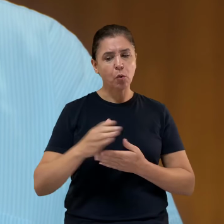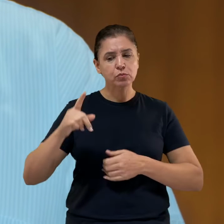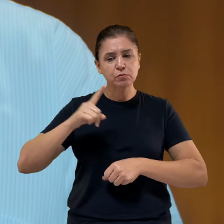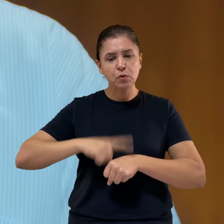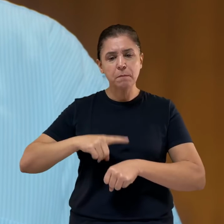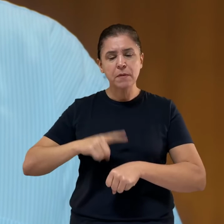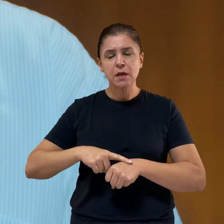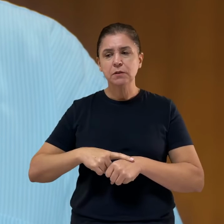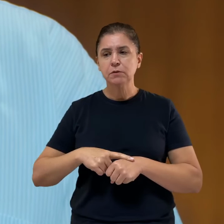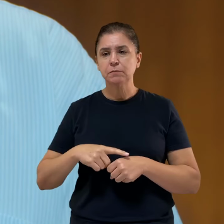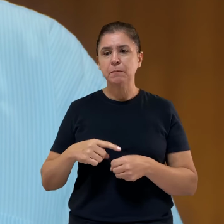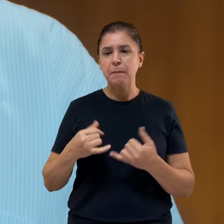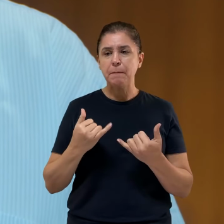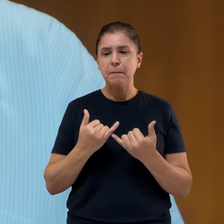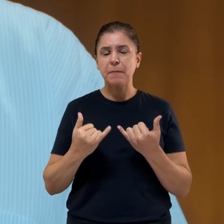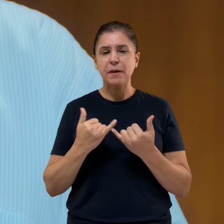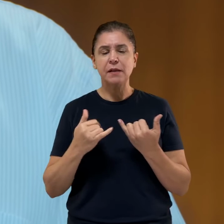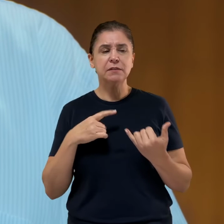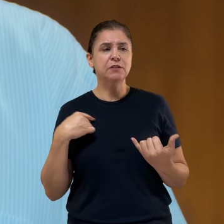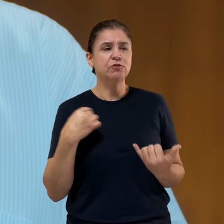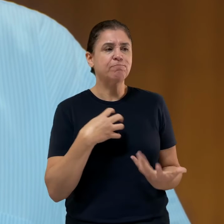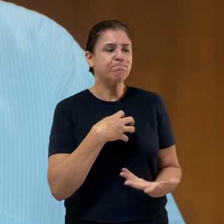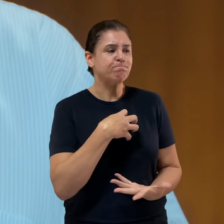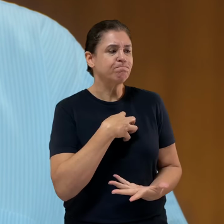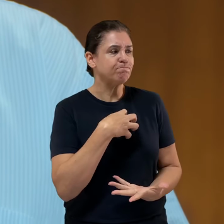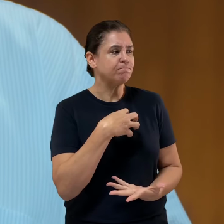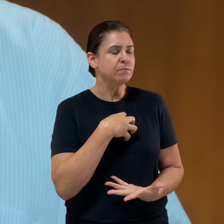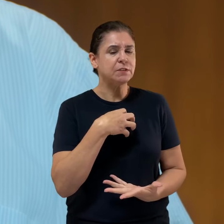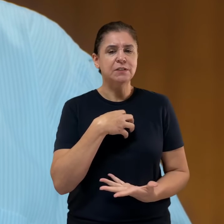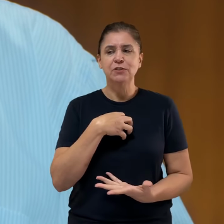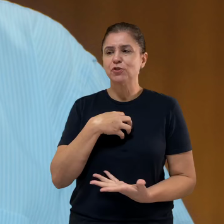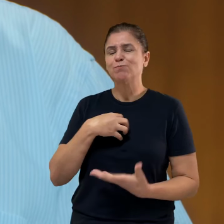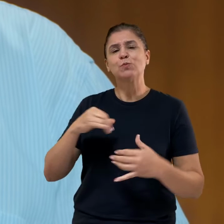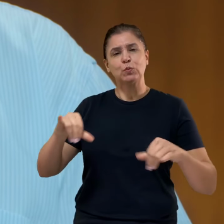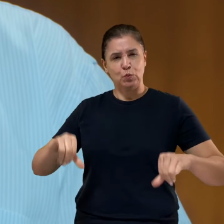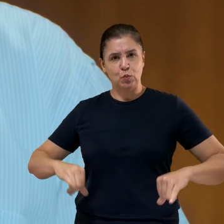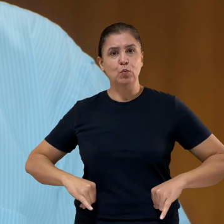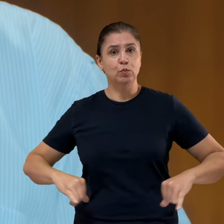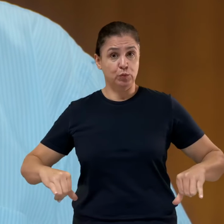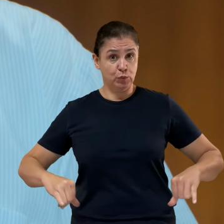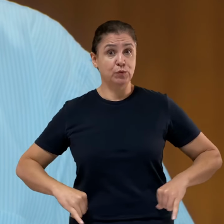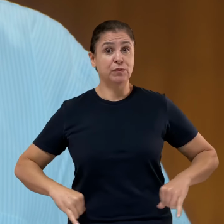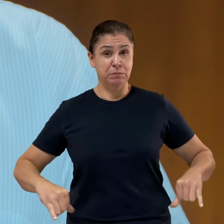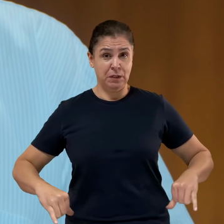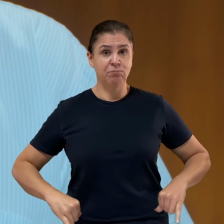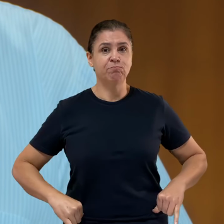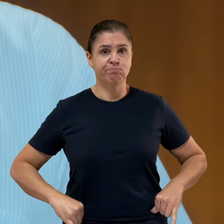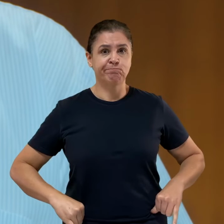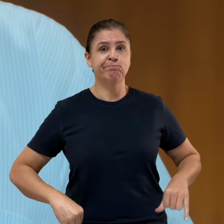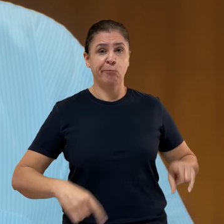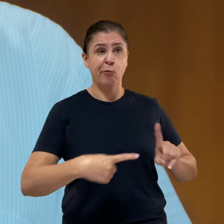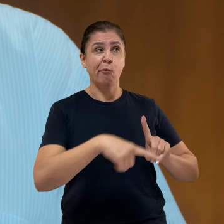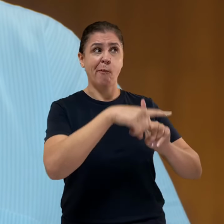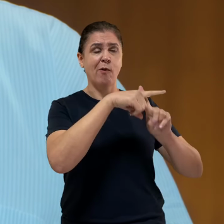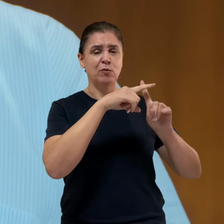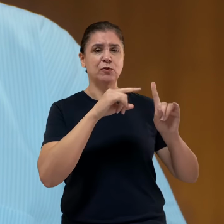a gente sente um pouco ali é o calvário, é o calvário.